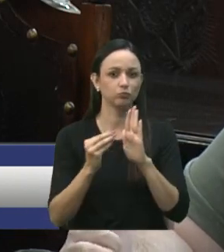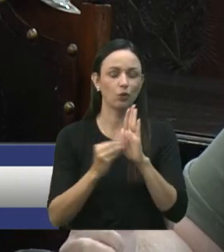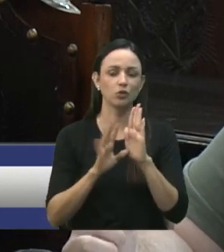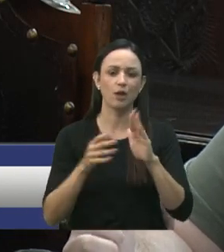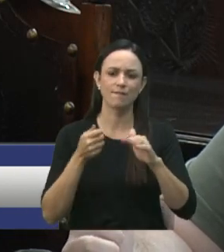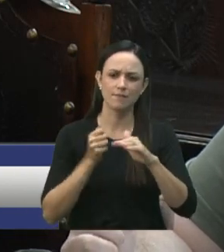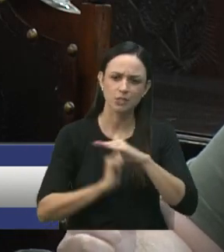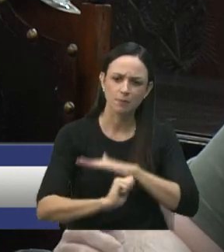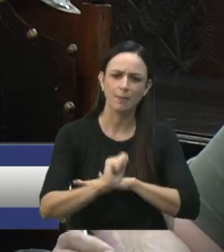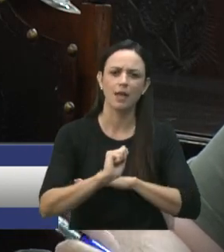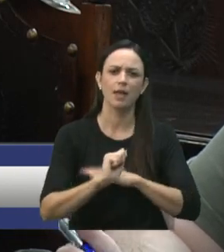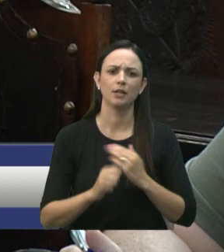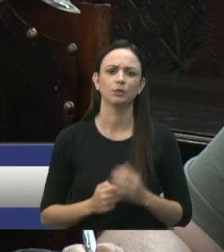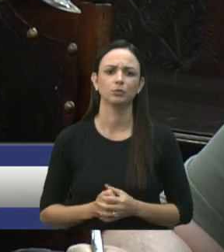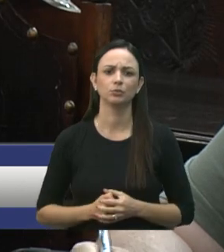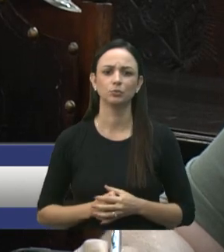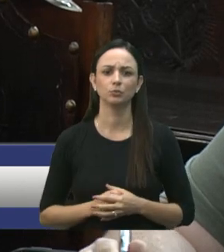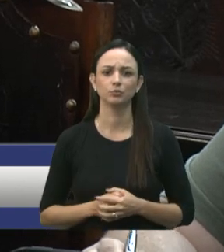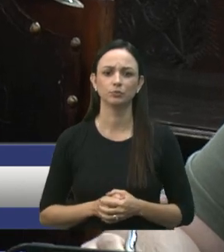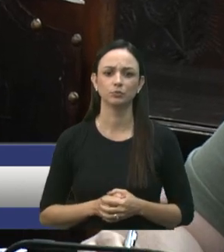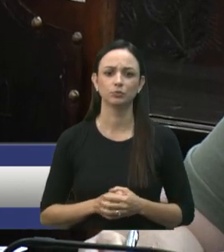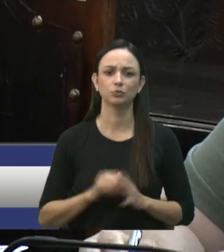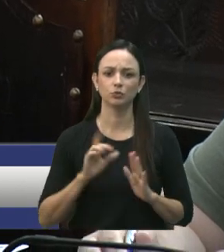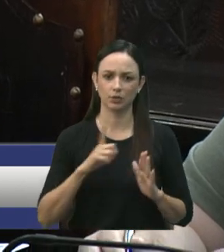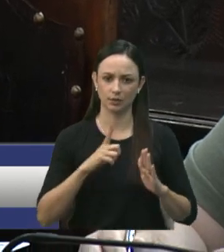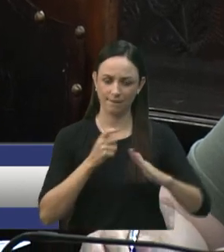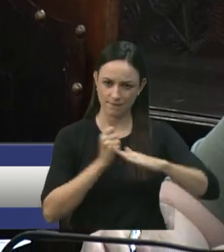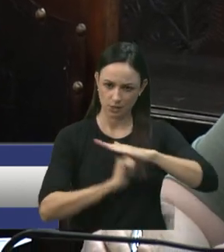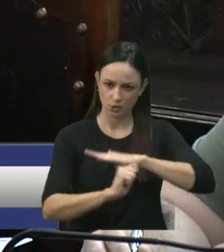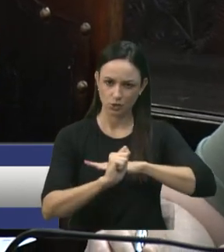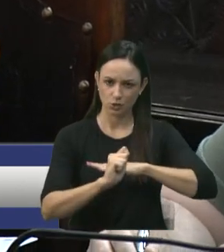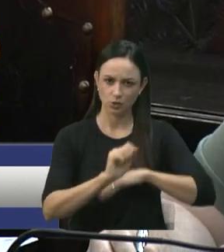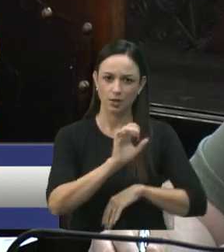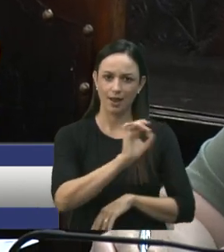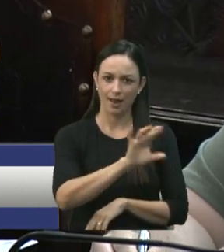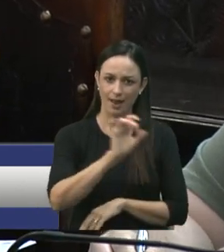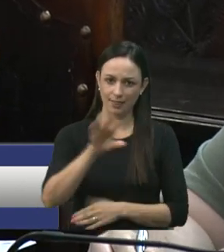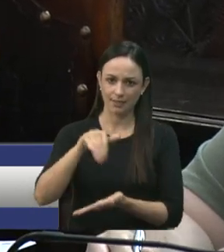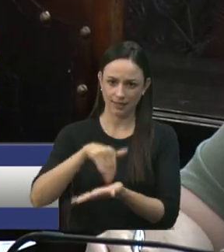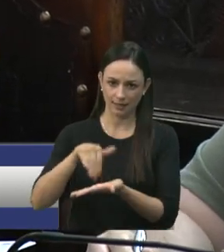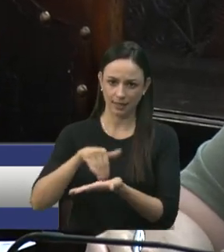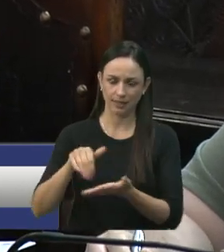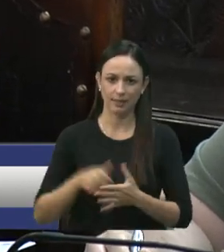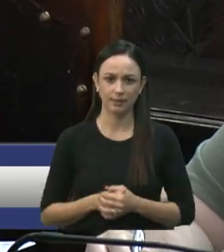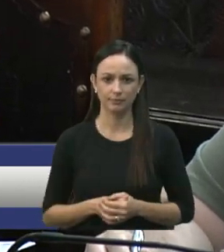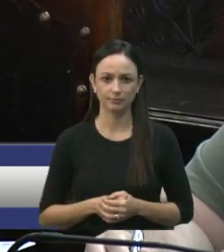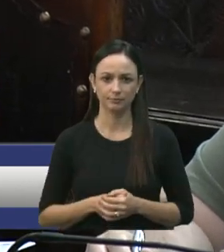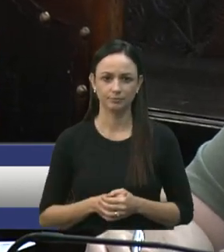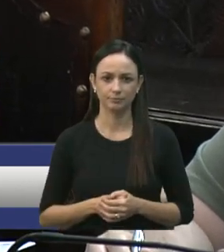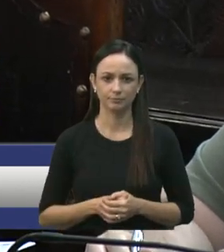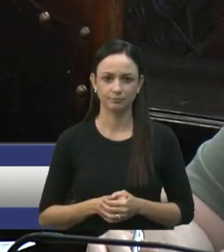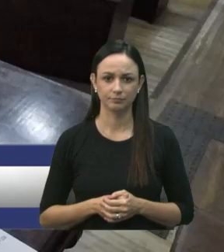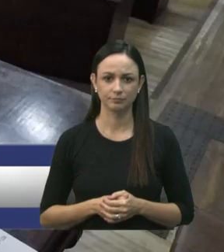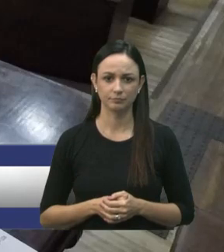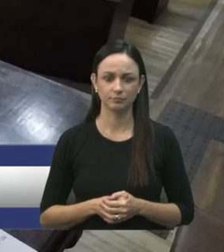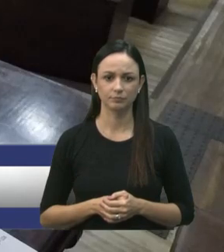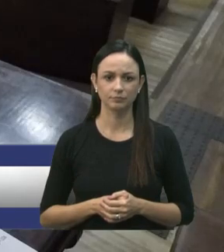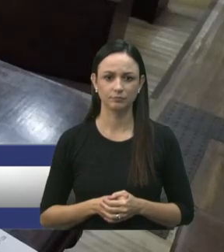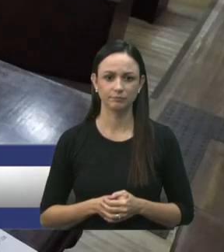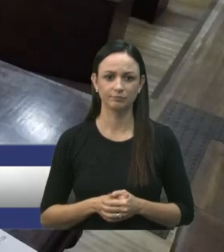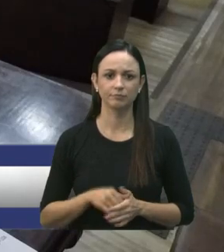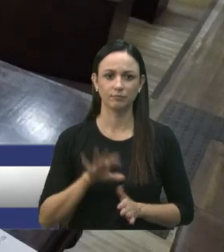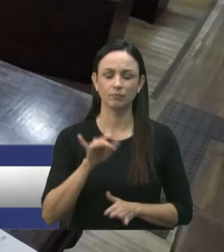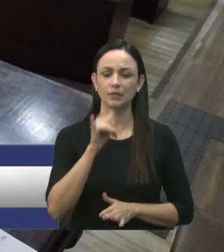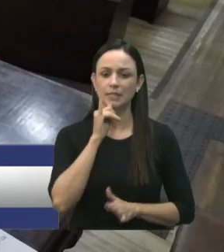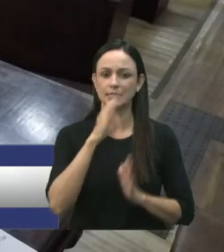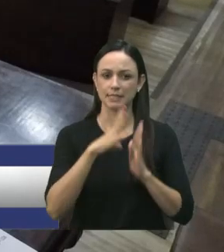investimentos? Isso já inclui os investimentos por secretaria também. Eu estou até pedindo para o Elton até dar um exemplo,